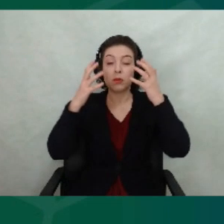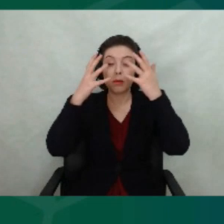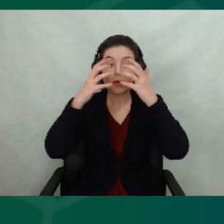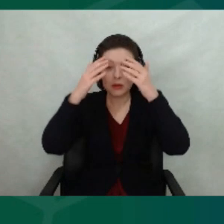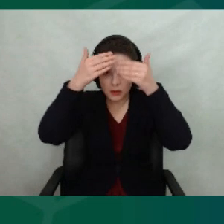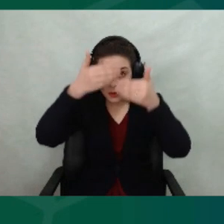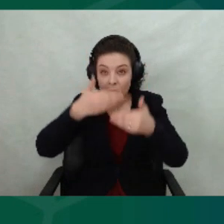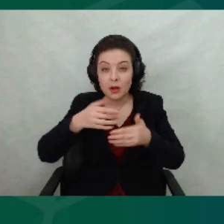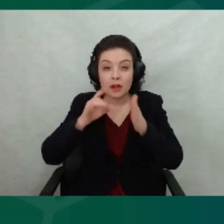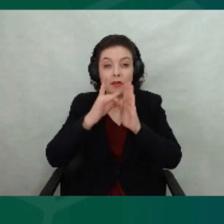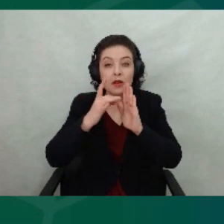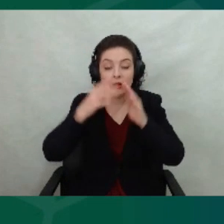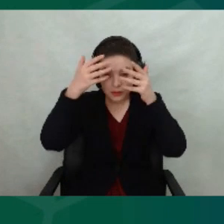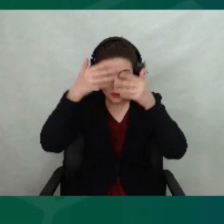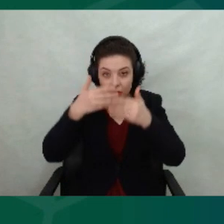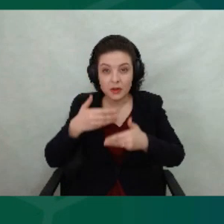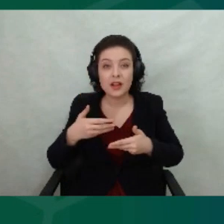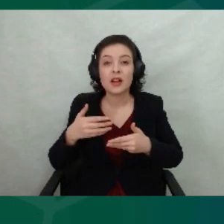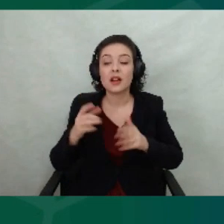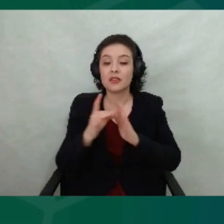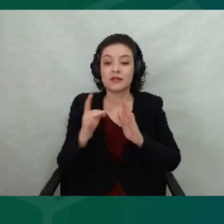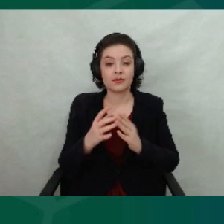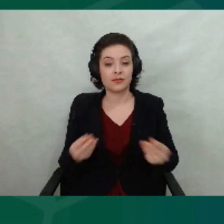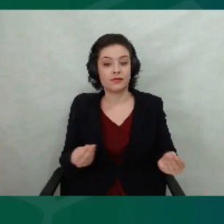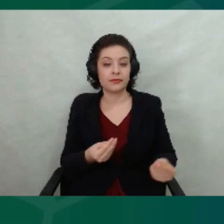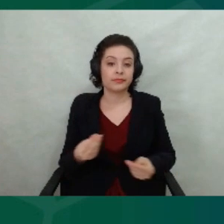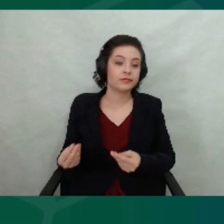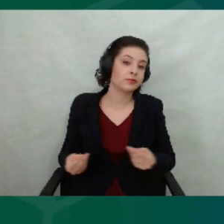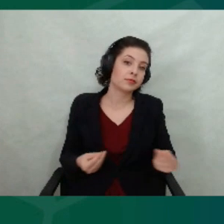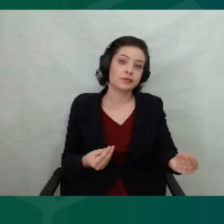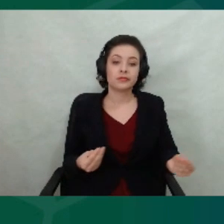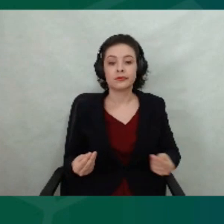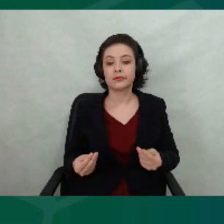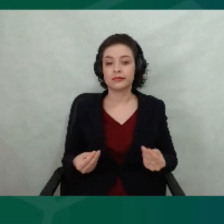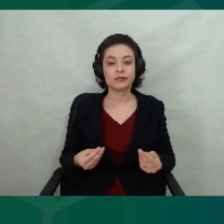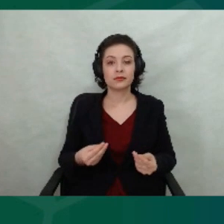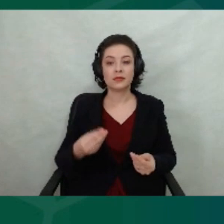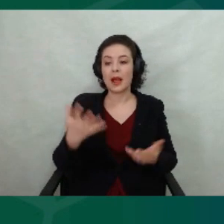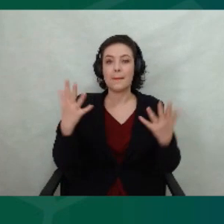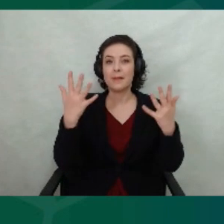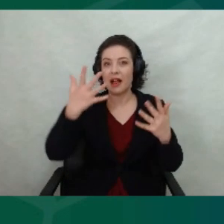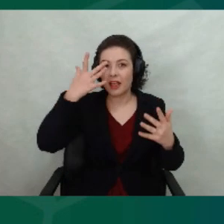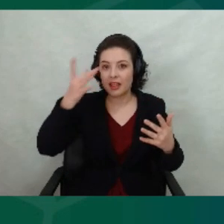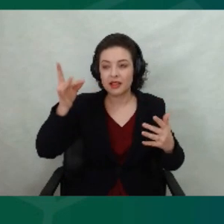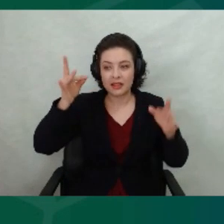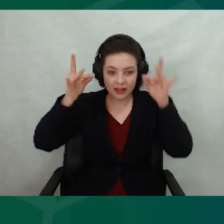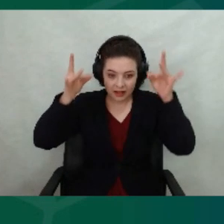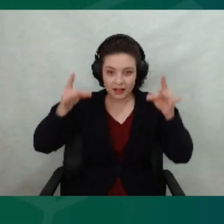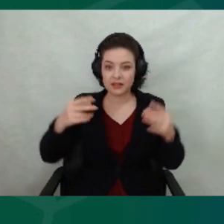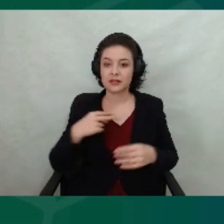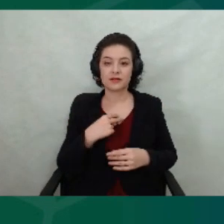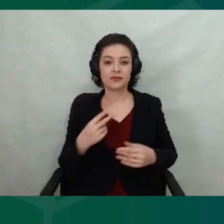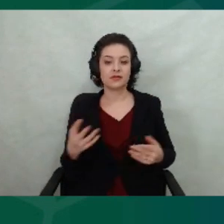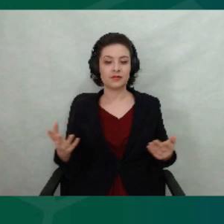os óculos, a face shield, e a gente não tem como simplesmente colocar a mão e ter 4 mãos para trabalhar, a gente está